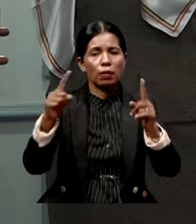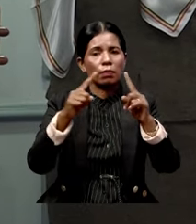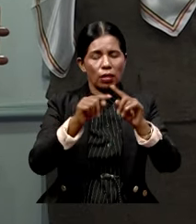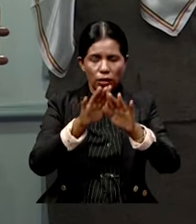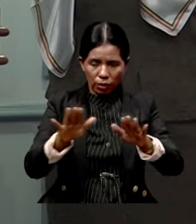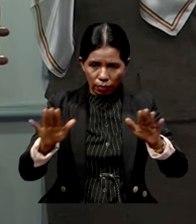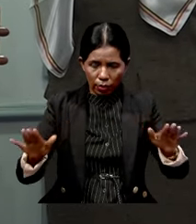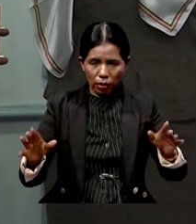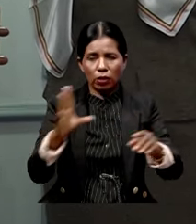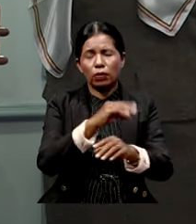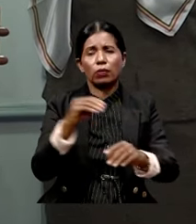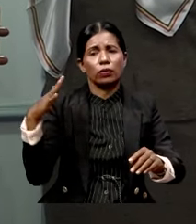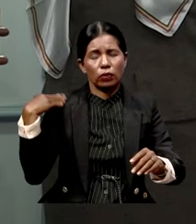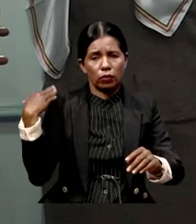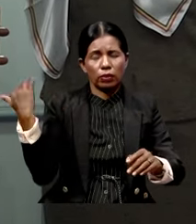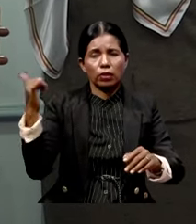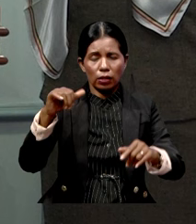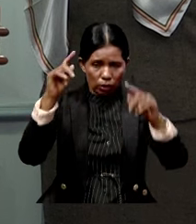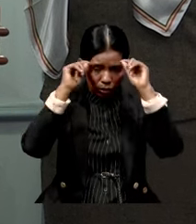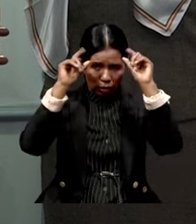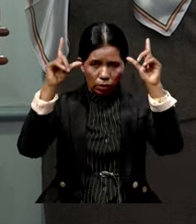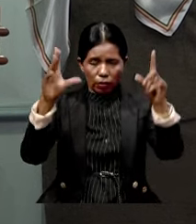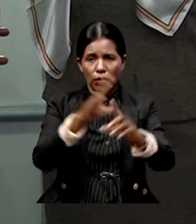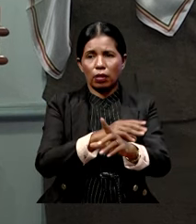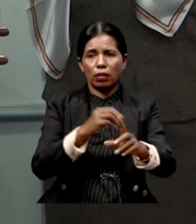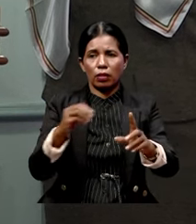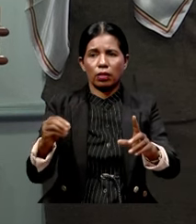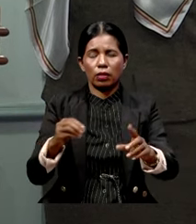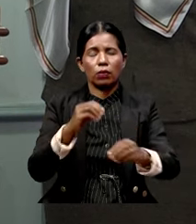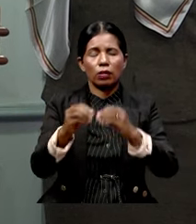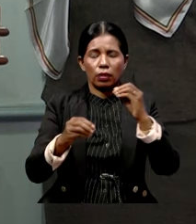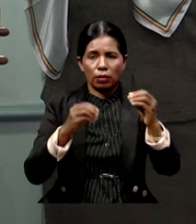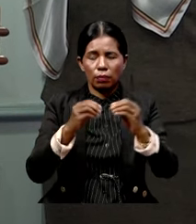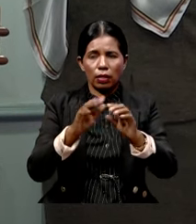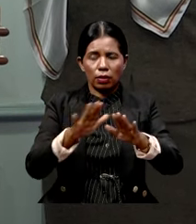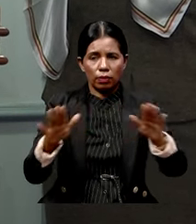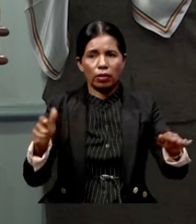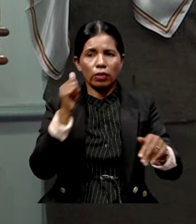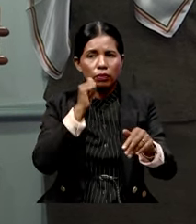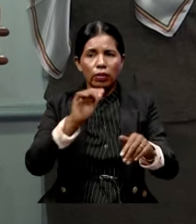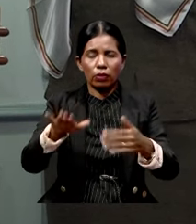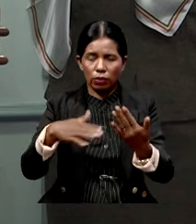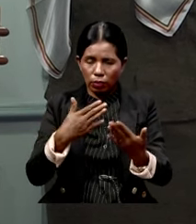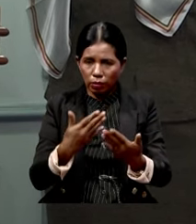e aos jovens de Timor, às raparigas e aos rapazes que aqui